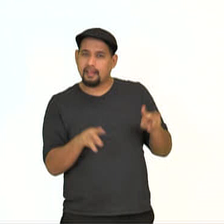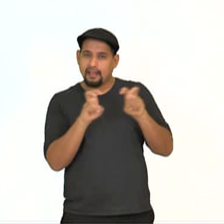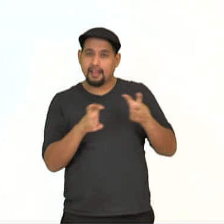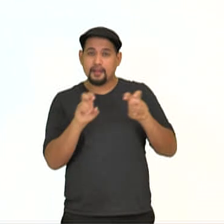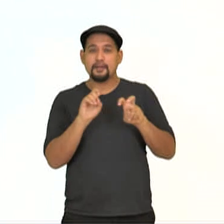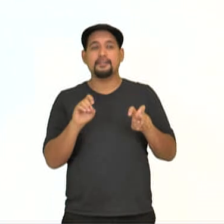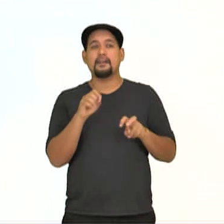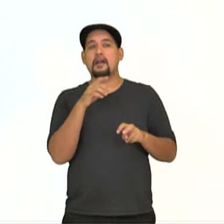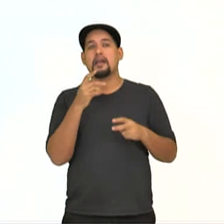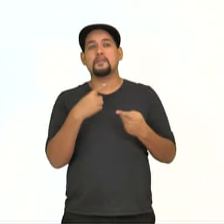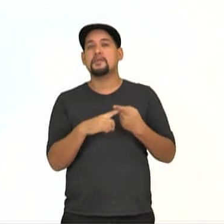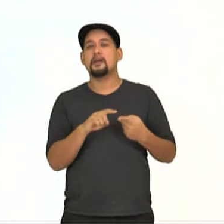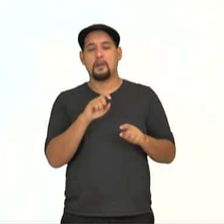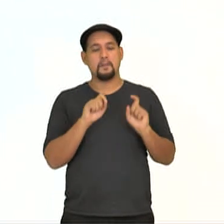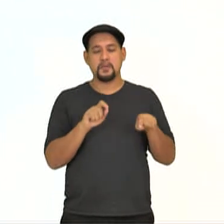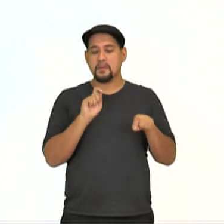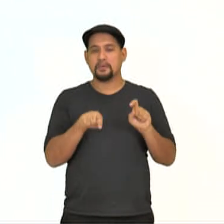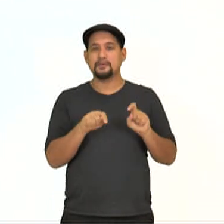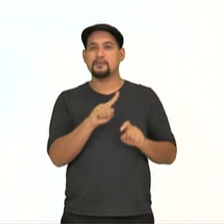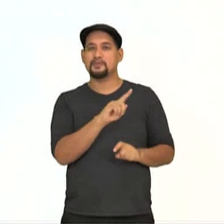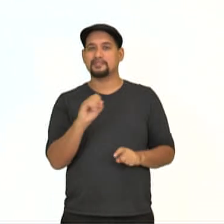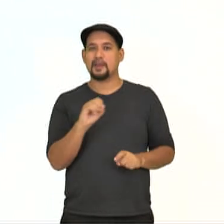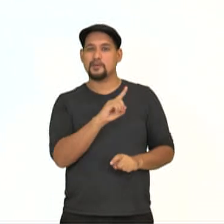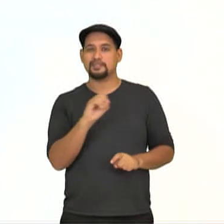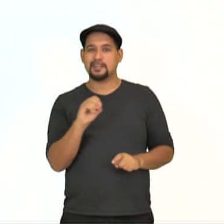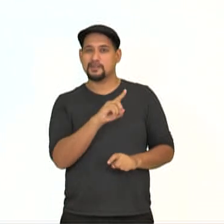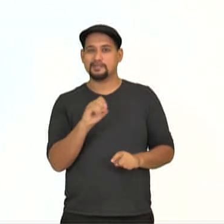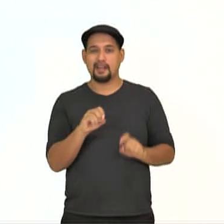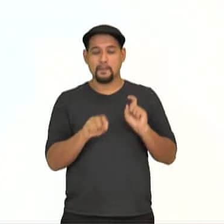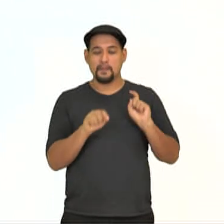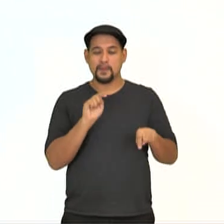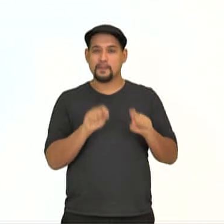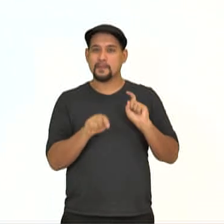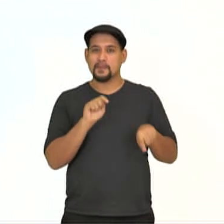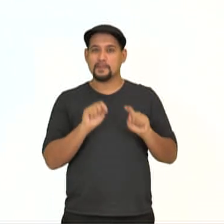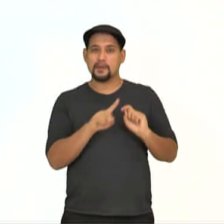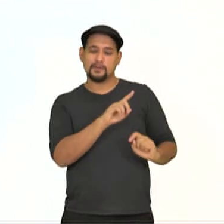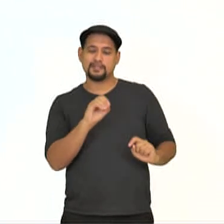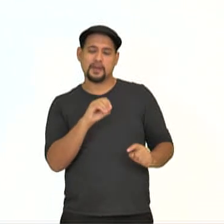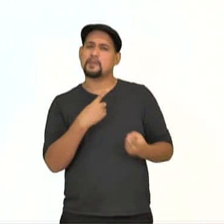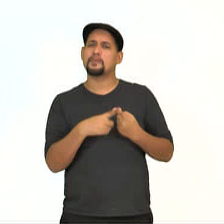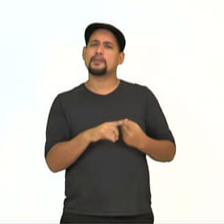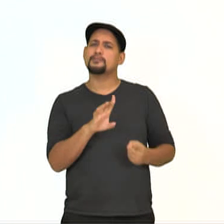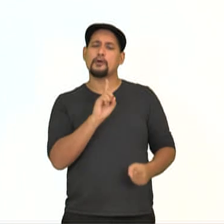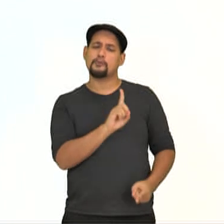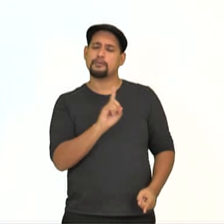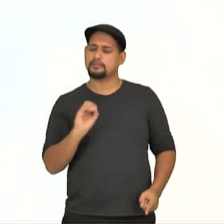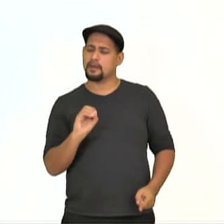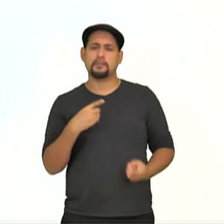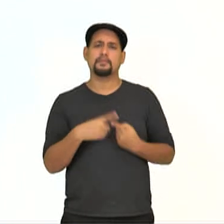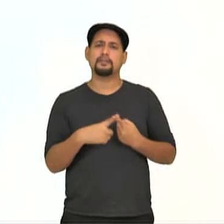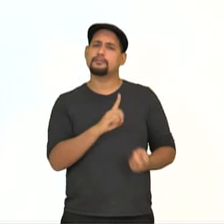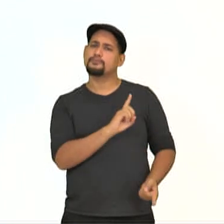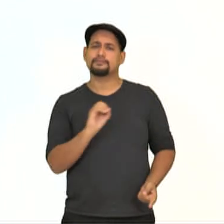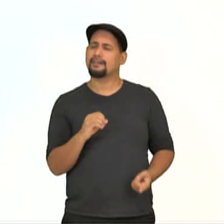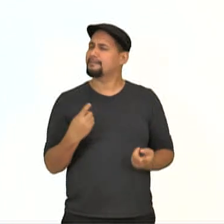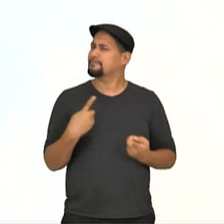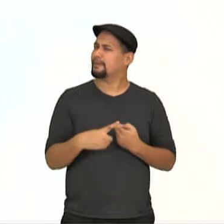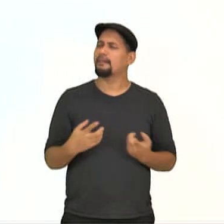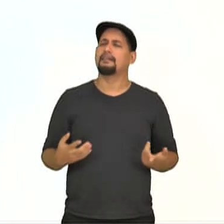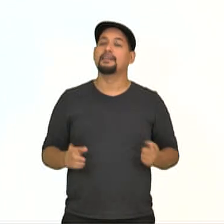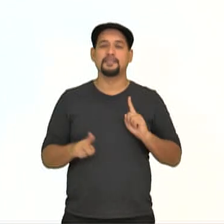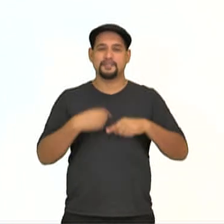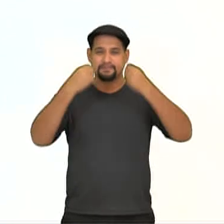teclas no teclado, o 1 e o 0. E vamos entender por que as teclas é 1 e o 0 somente, tá? E aí você